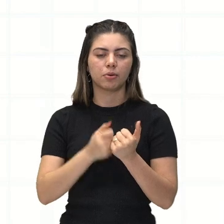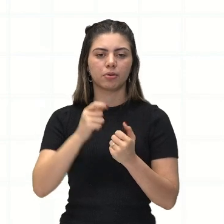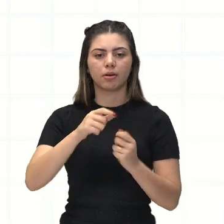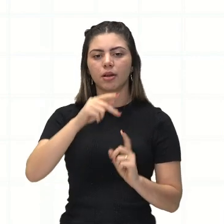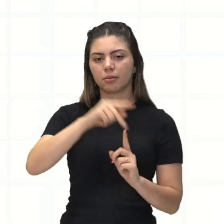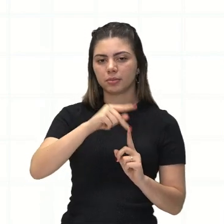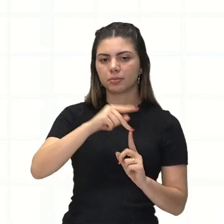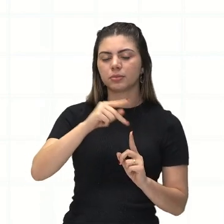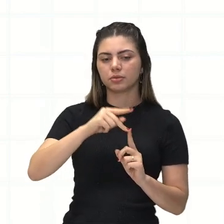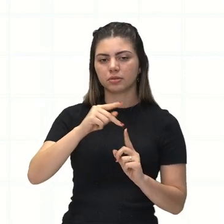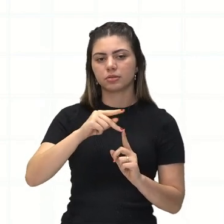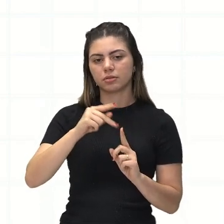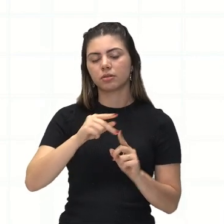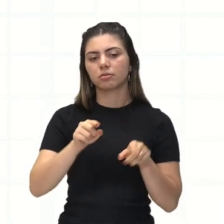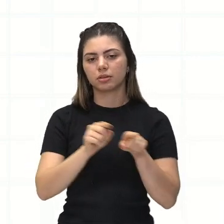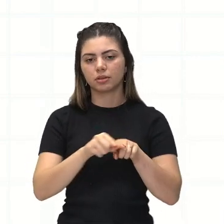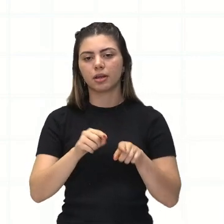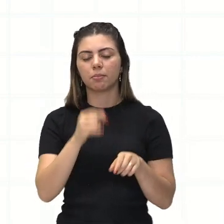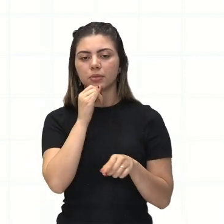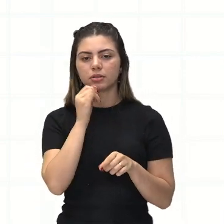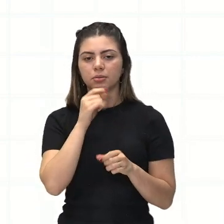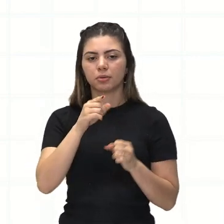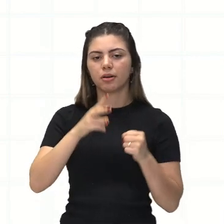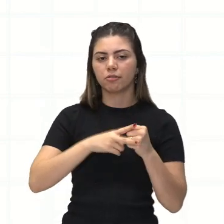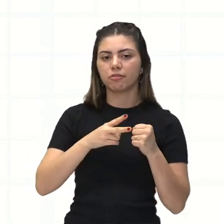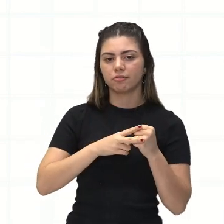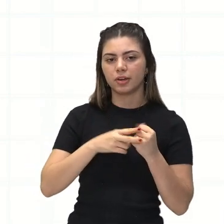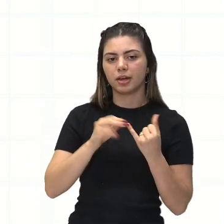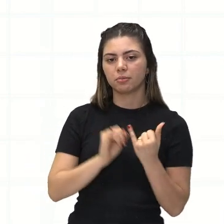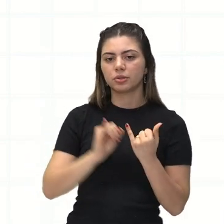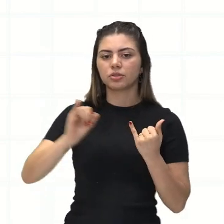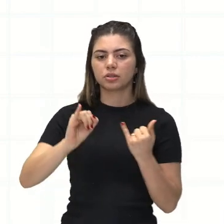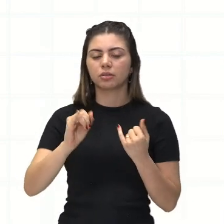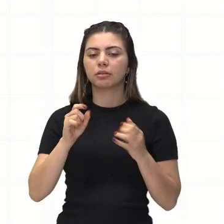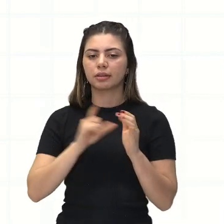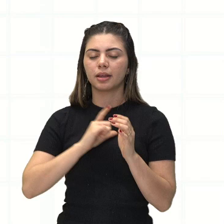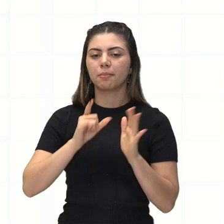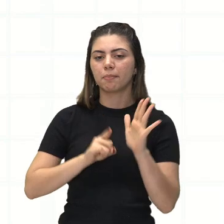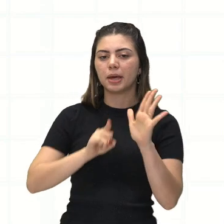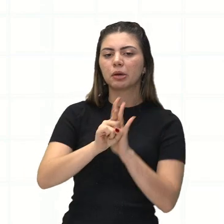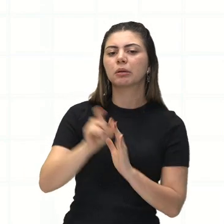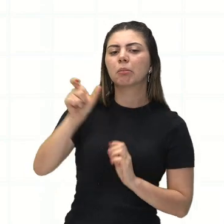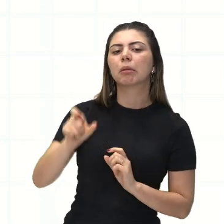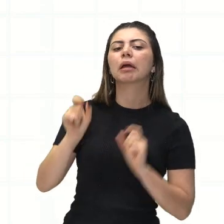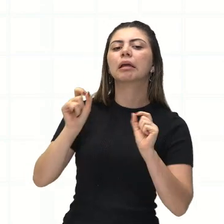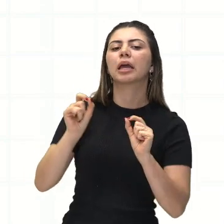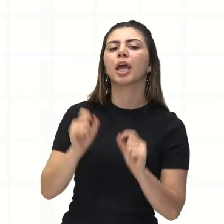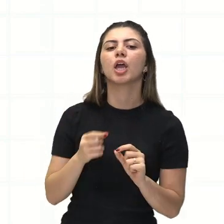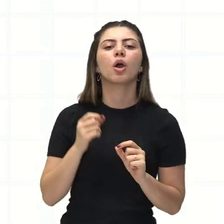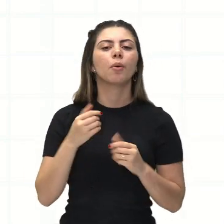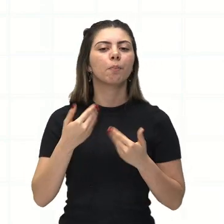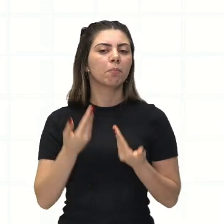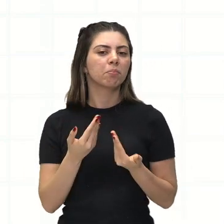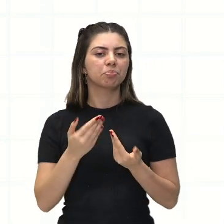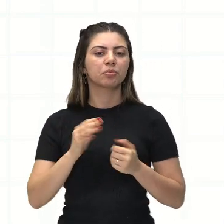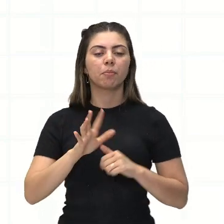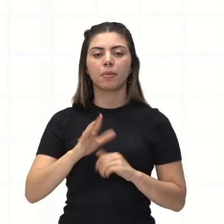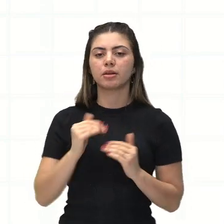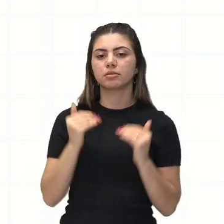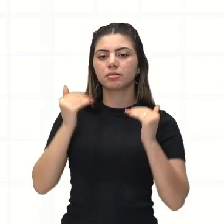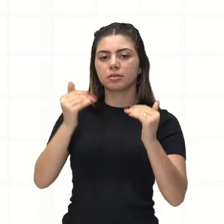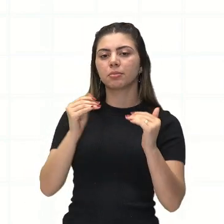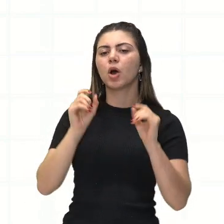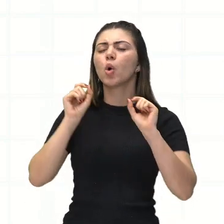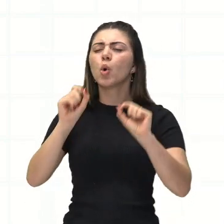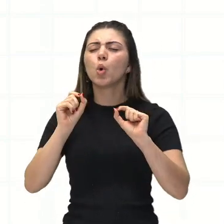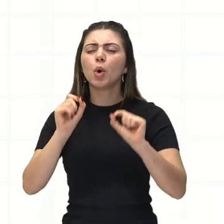perguntas também, enquanto que aqui no objeto direto eu tenho as perguntas o que, quem, sem o auxílio da preposição. A